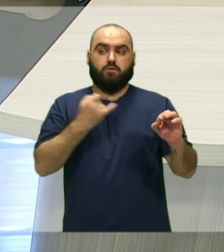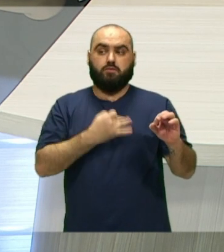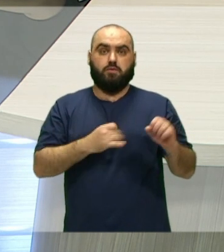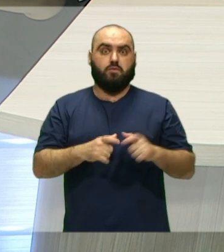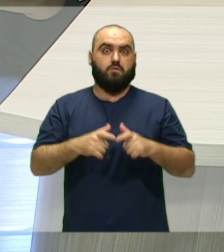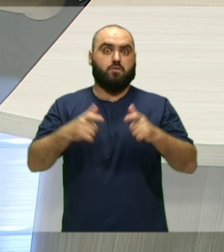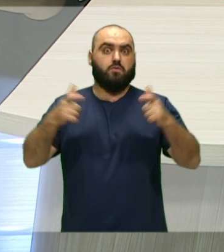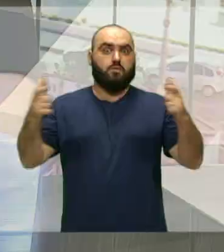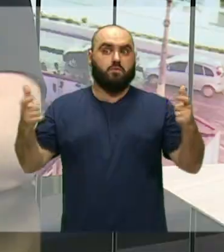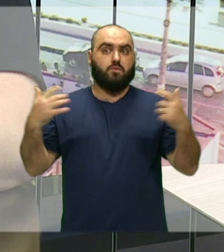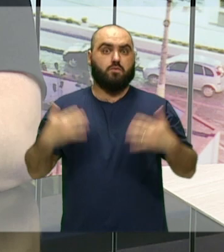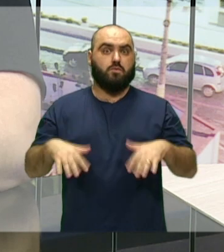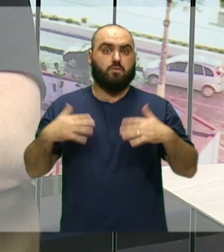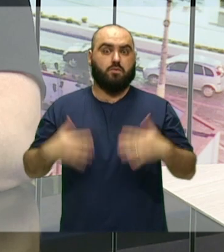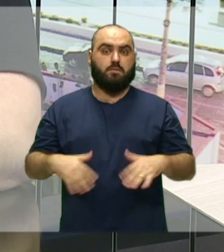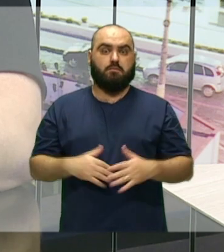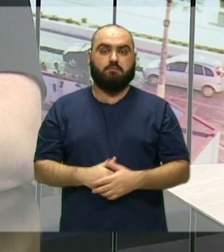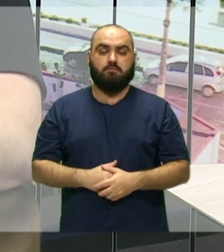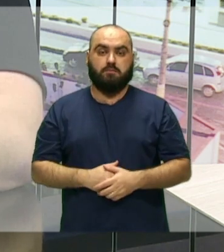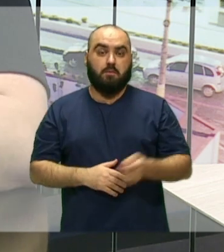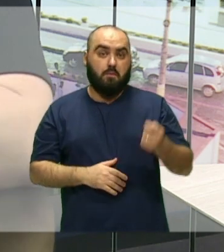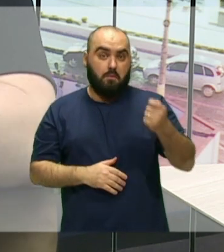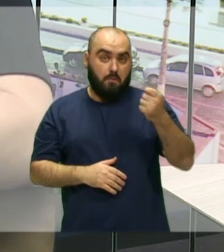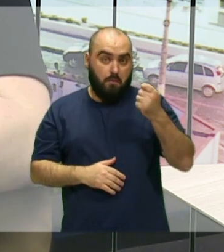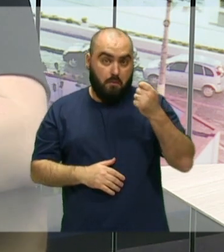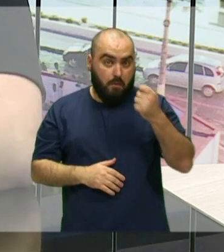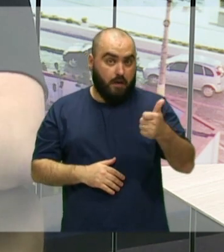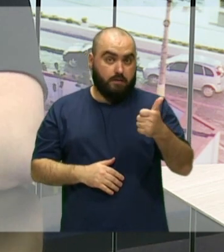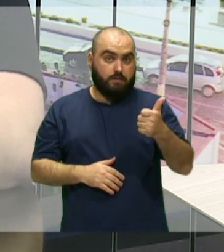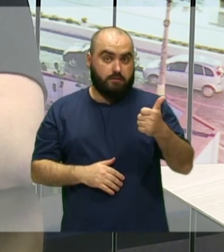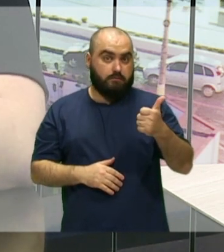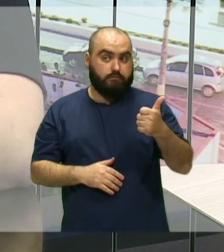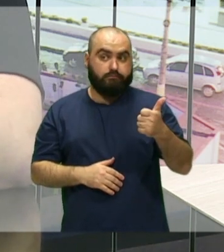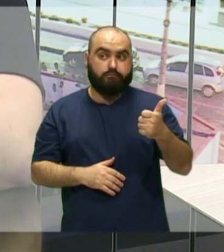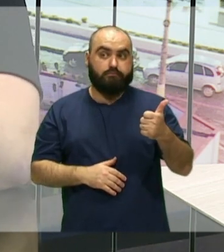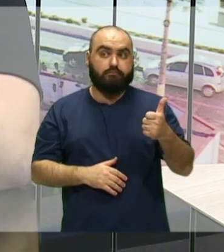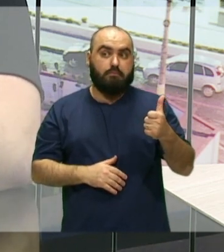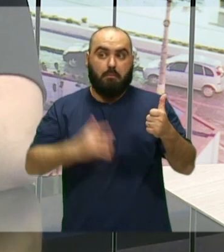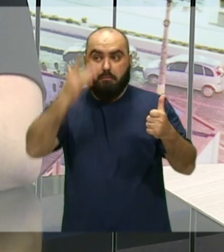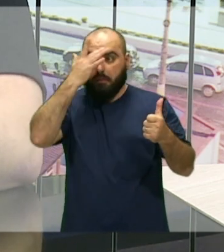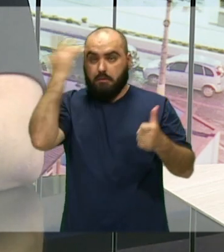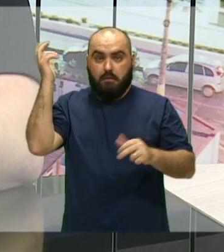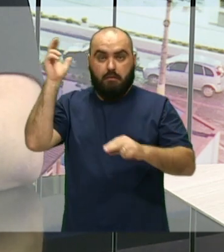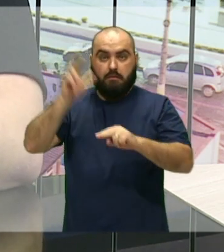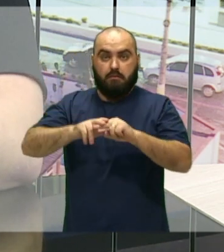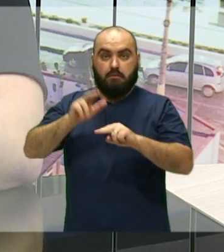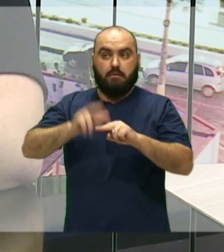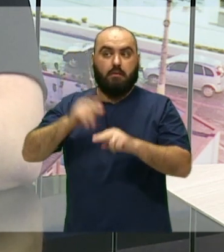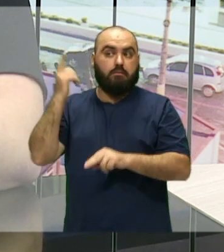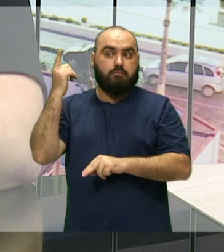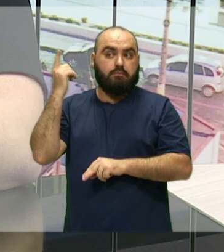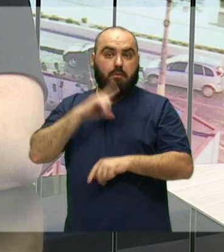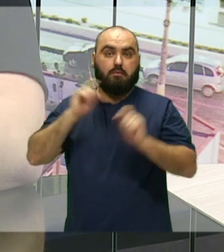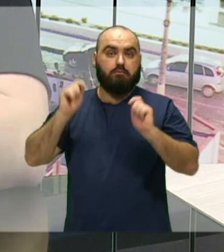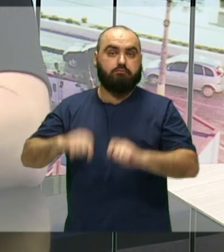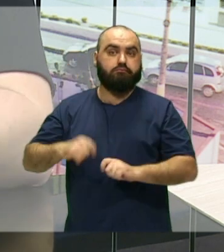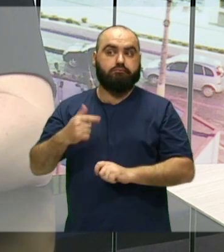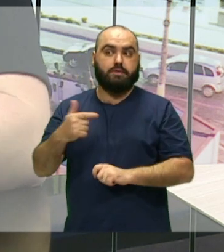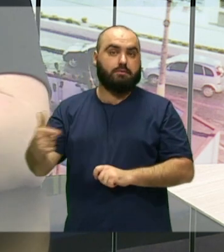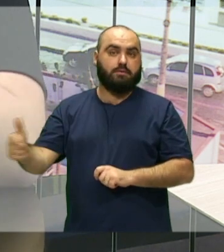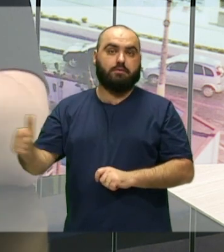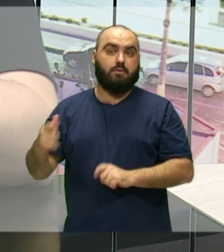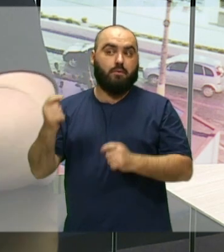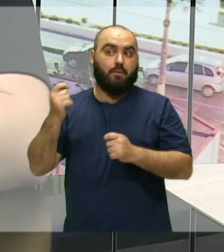e tanto que quase não tinha lugar para para acomodar todas as pessoas na na cerimônia né de